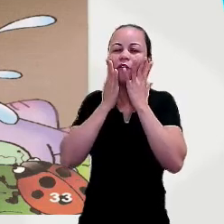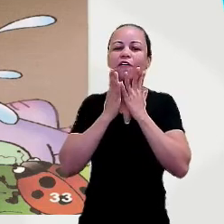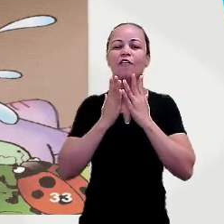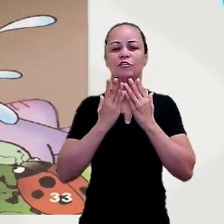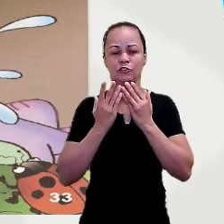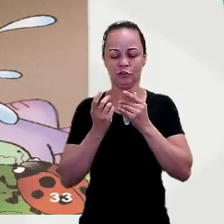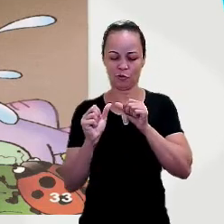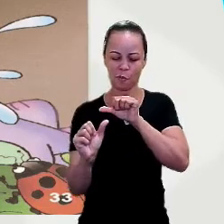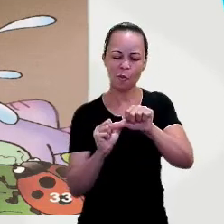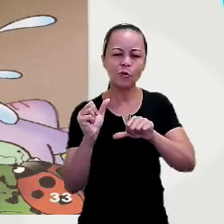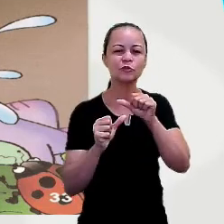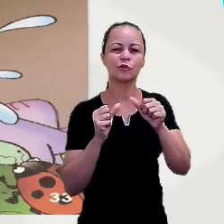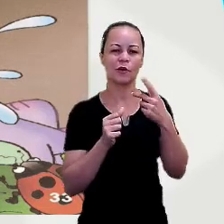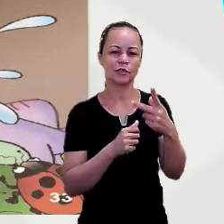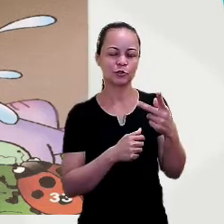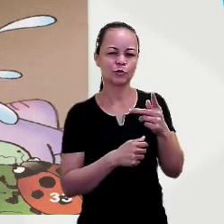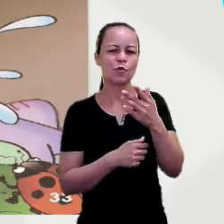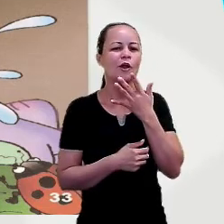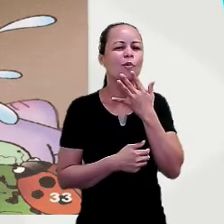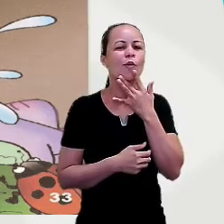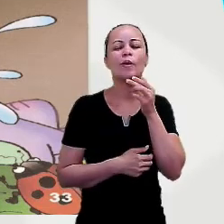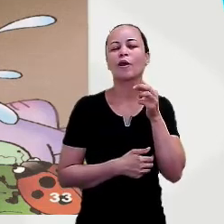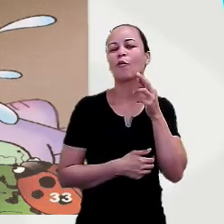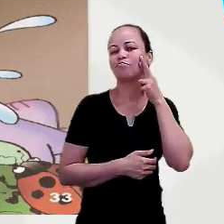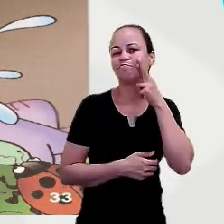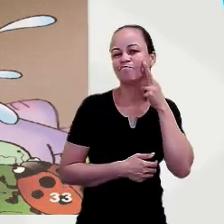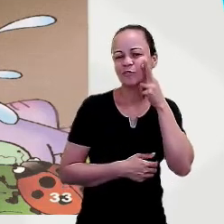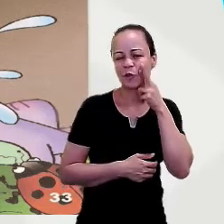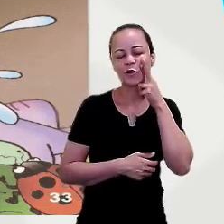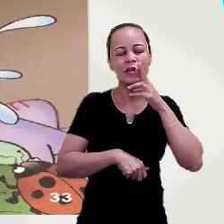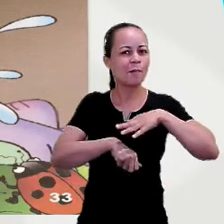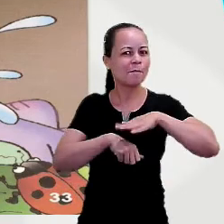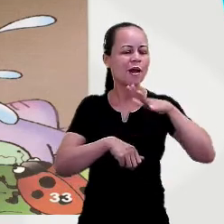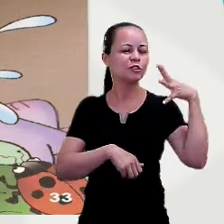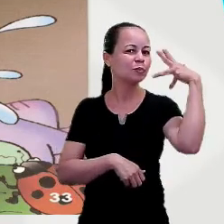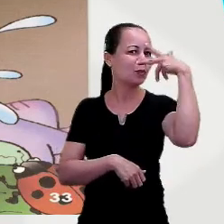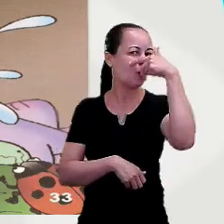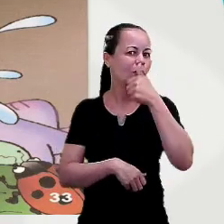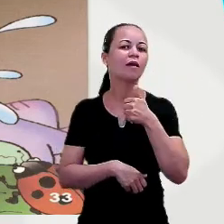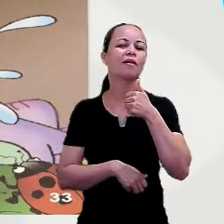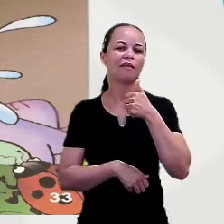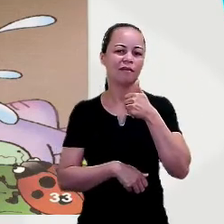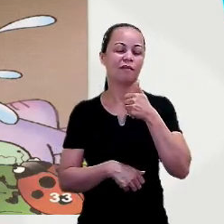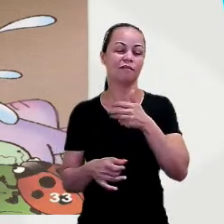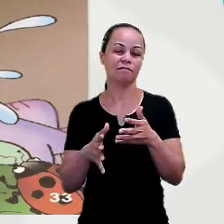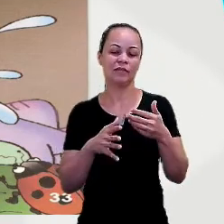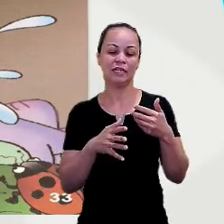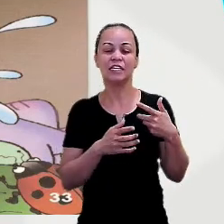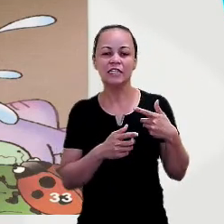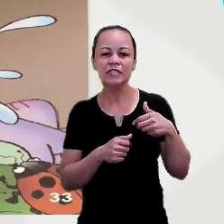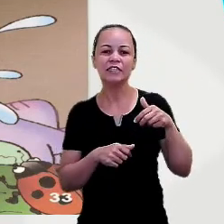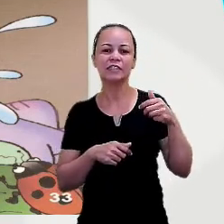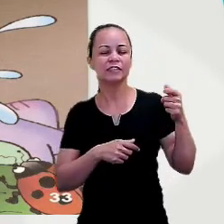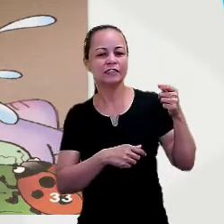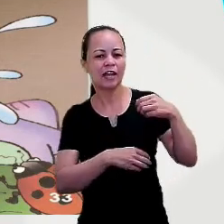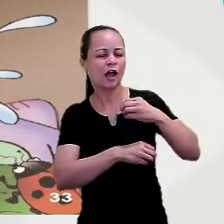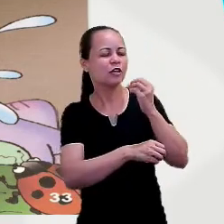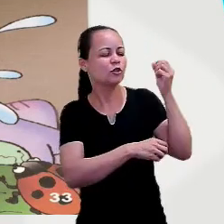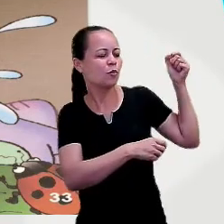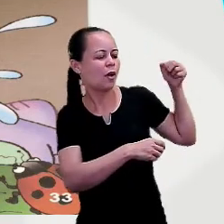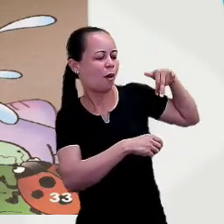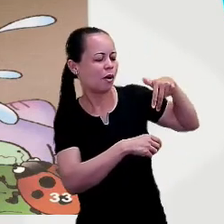sua cor para a cor de rosa, que ele achava a mais bonita de todas. E saiu para o sol contente da